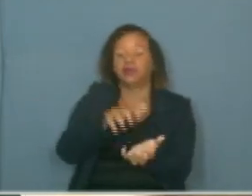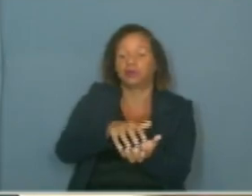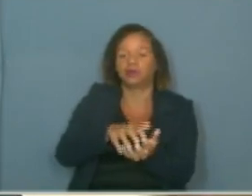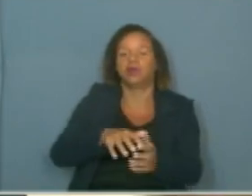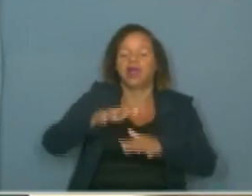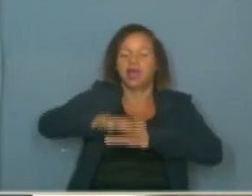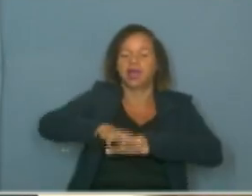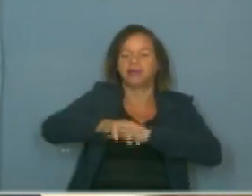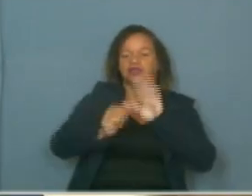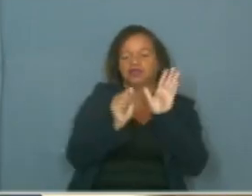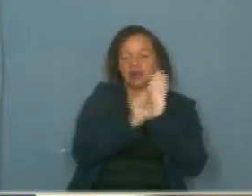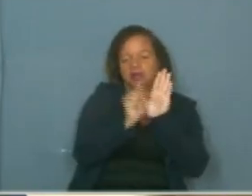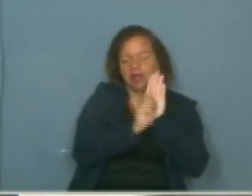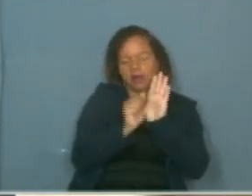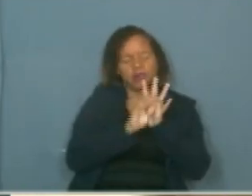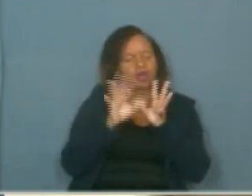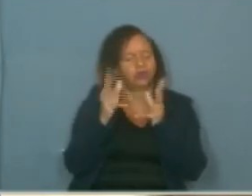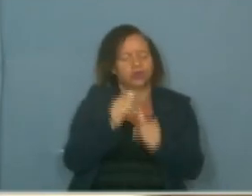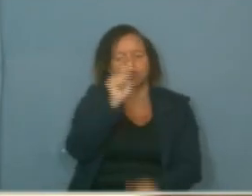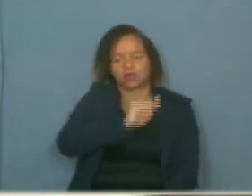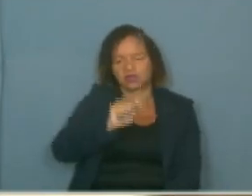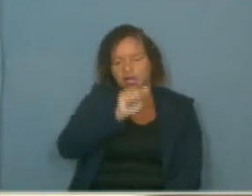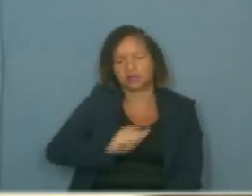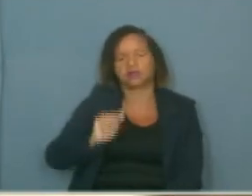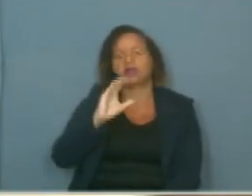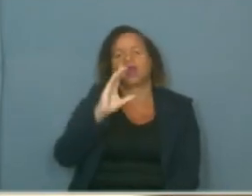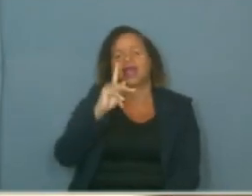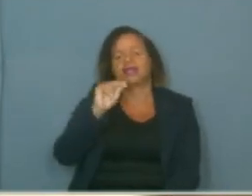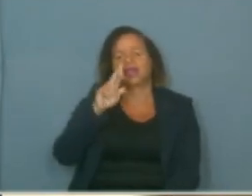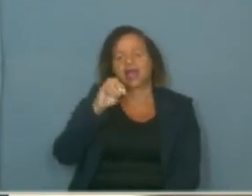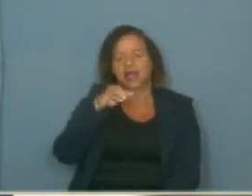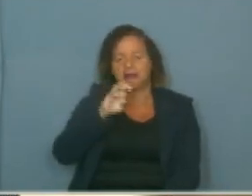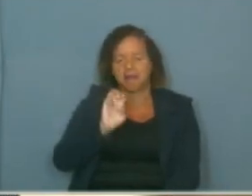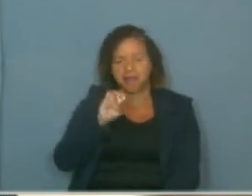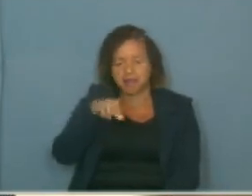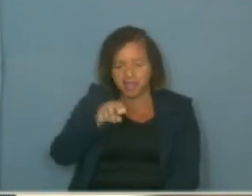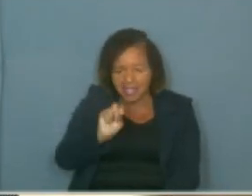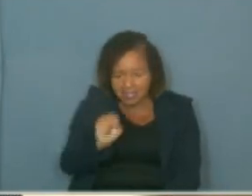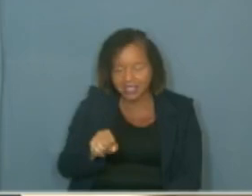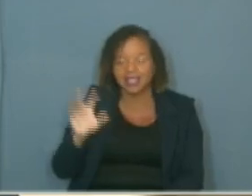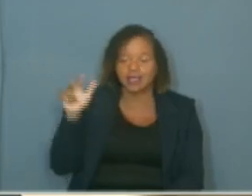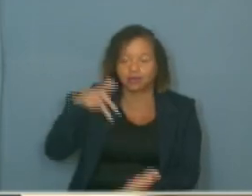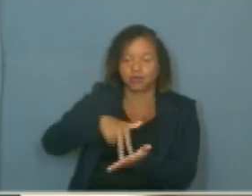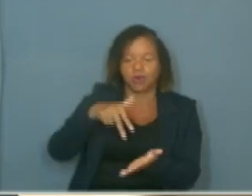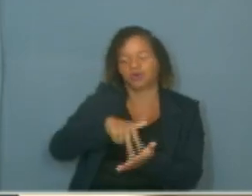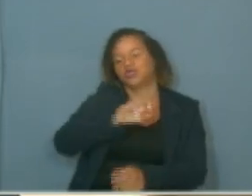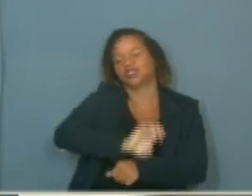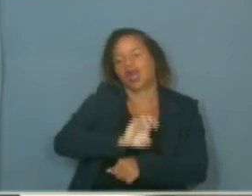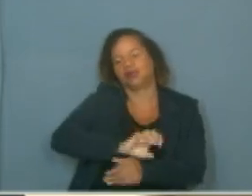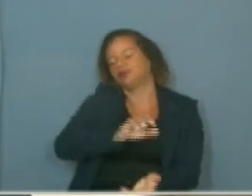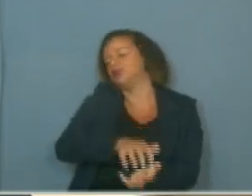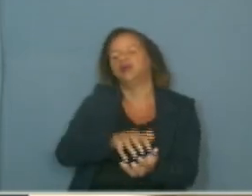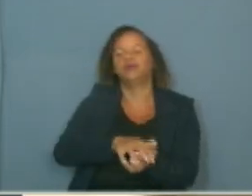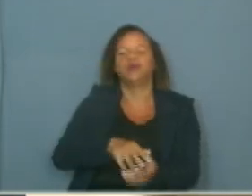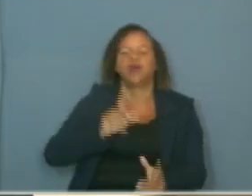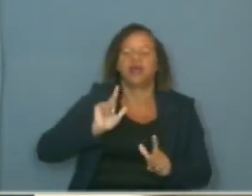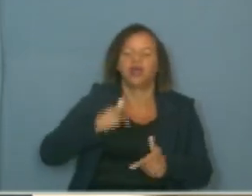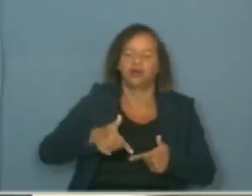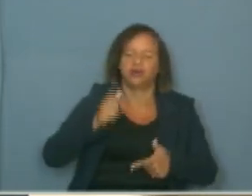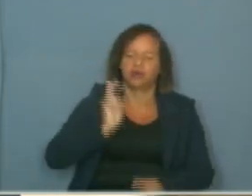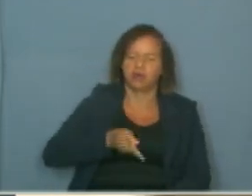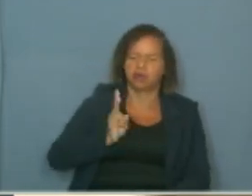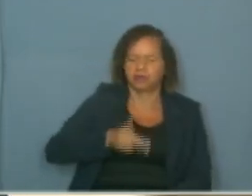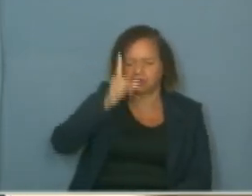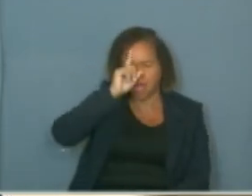da Maconha, a todas as associações canábicas que hoje atuam no estado de Pernambuco e a todo mundo que luta dia após